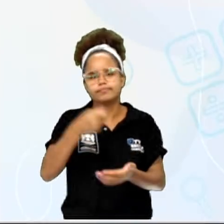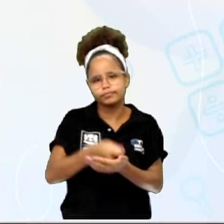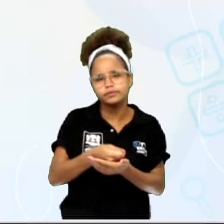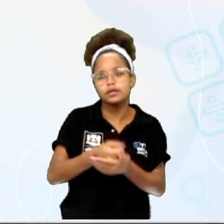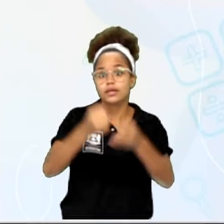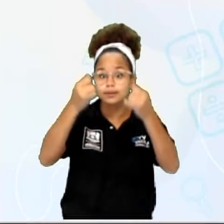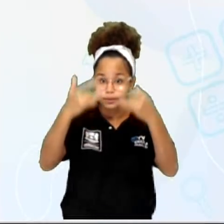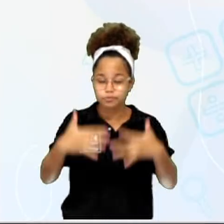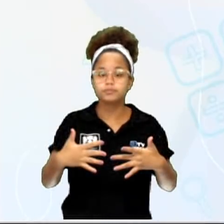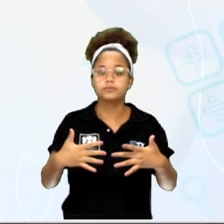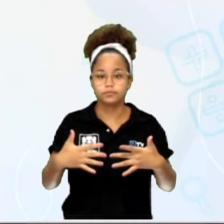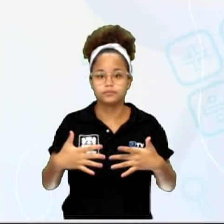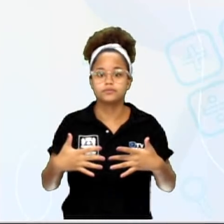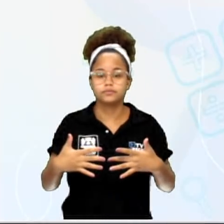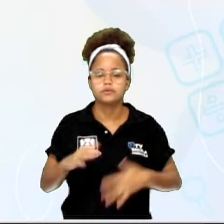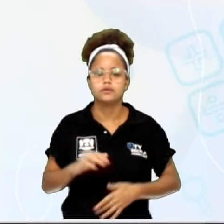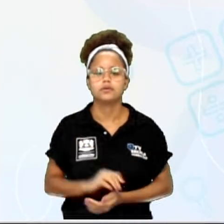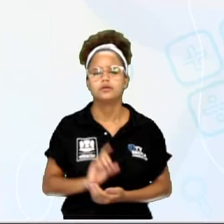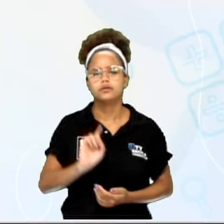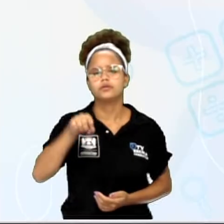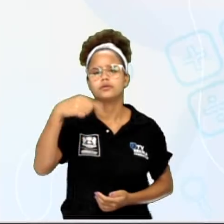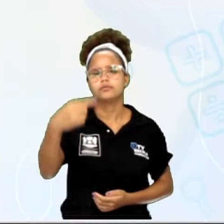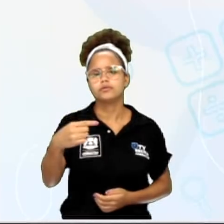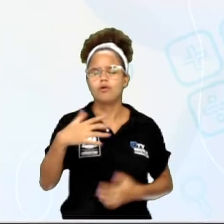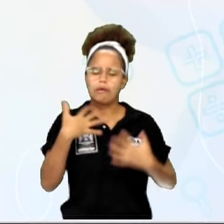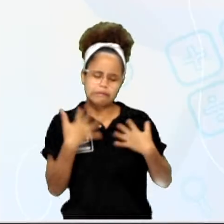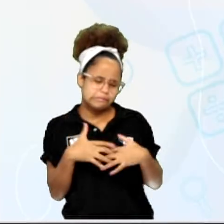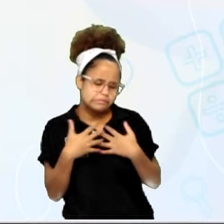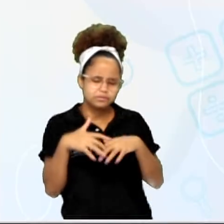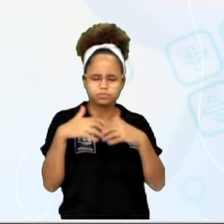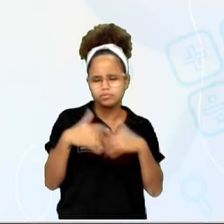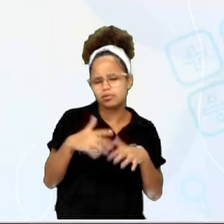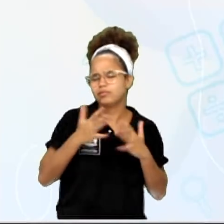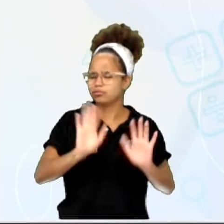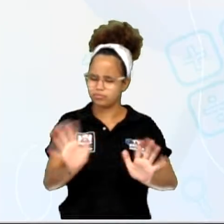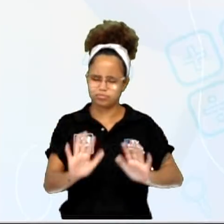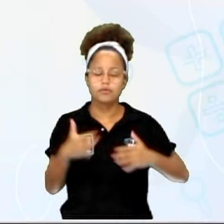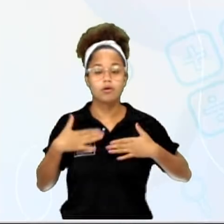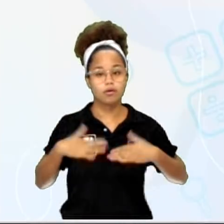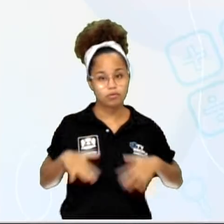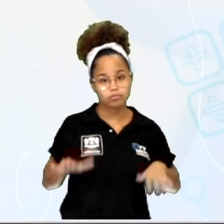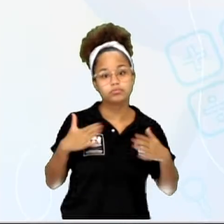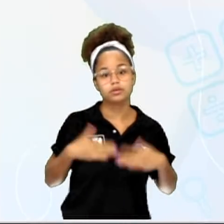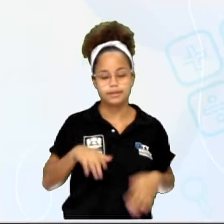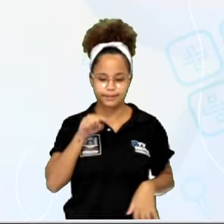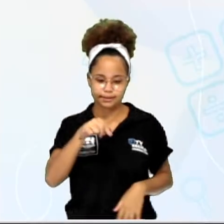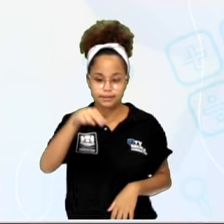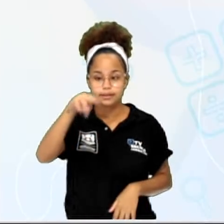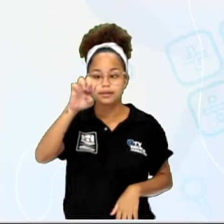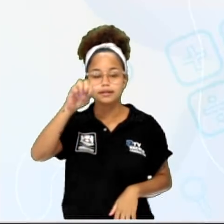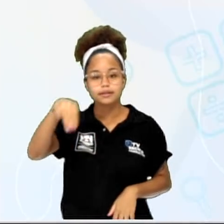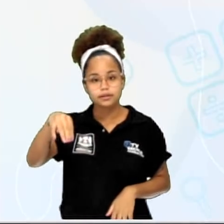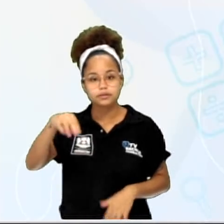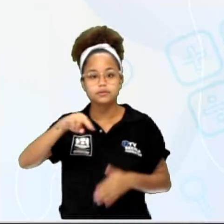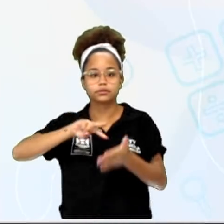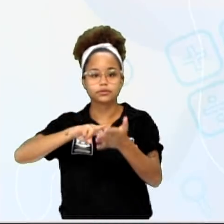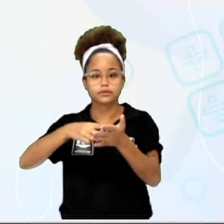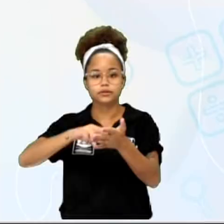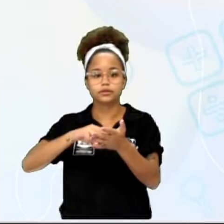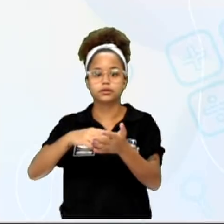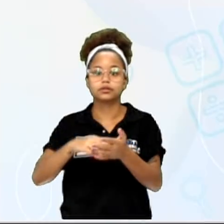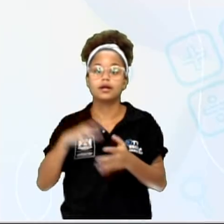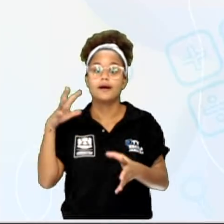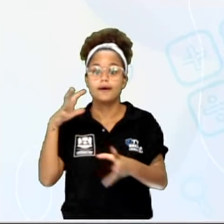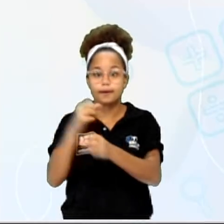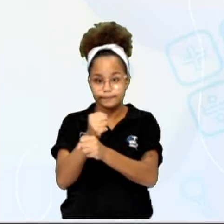uma explicação. E logo em seguida, ó, não se aflija nem se abofe. Esse nem aí já demonstra pra gente a ideia